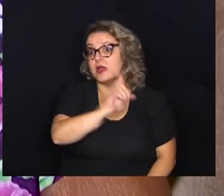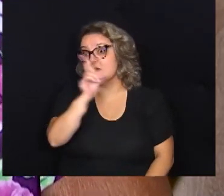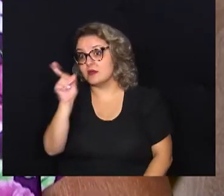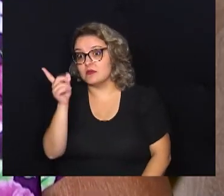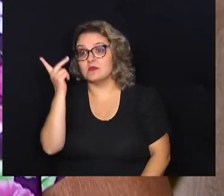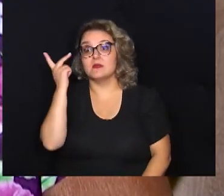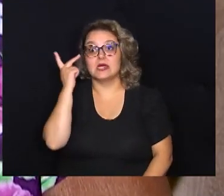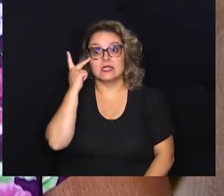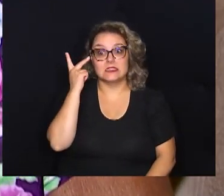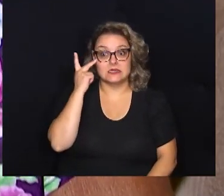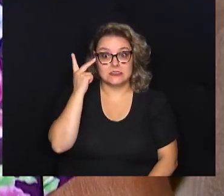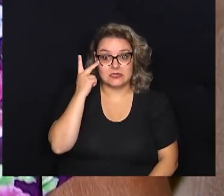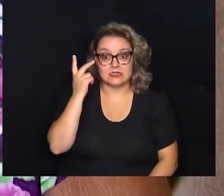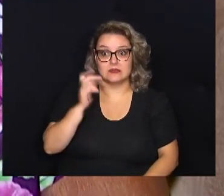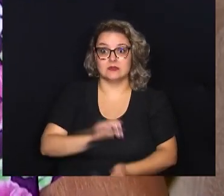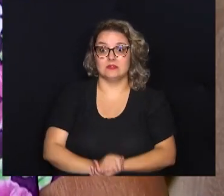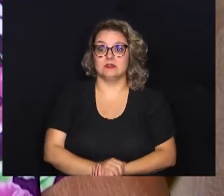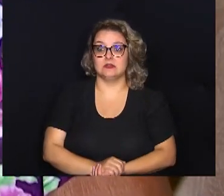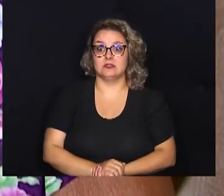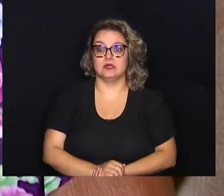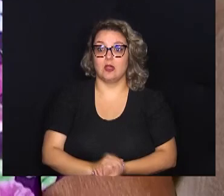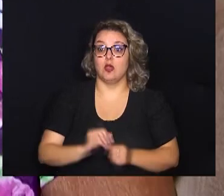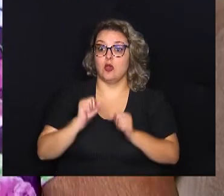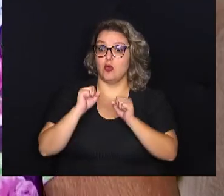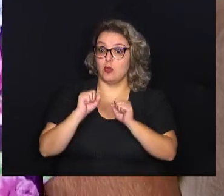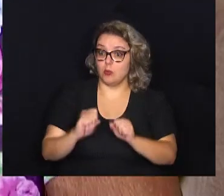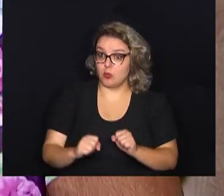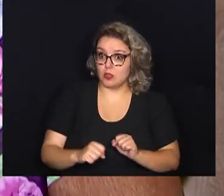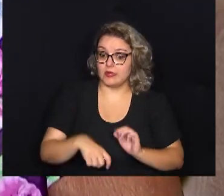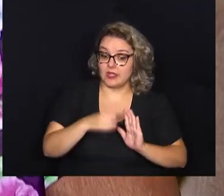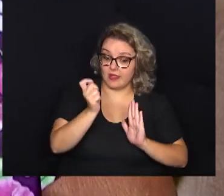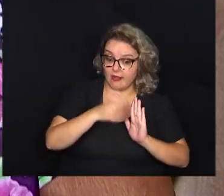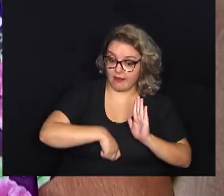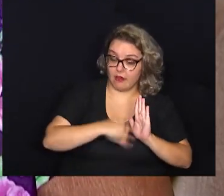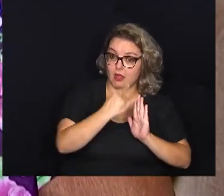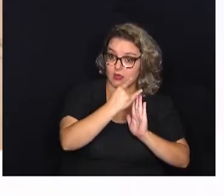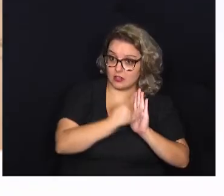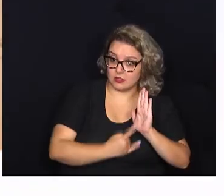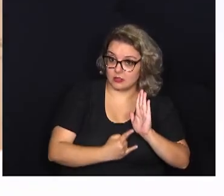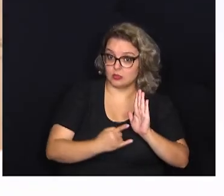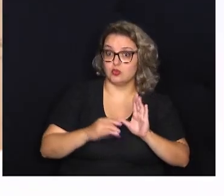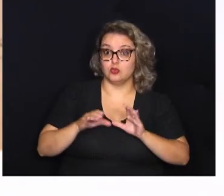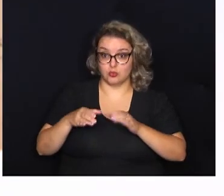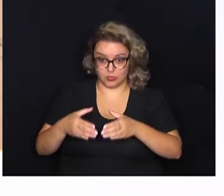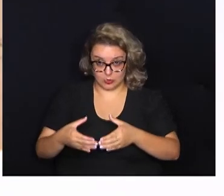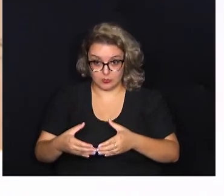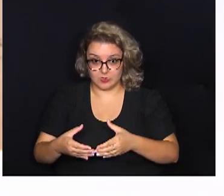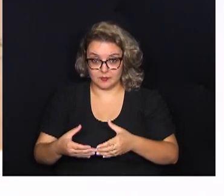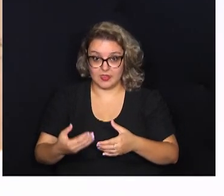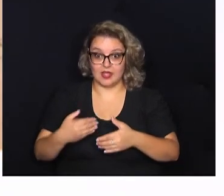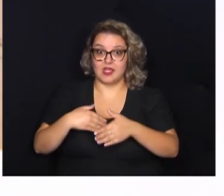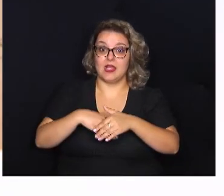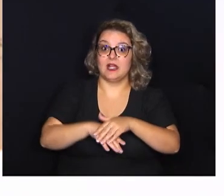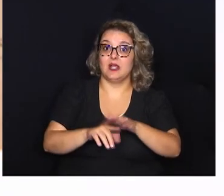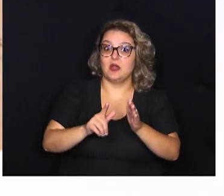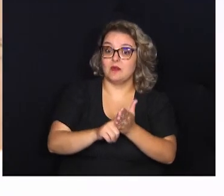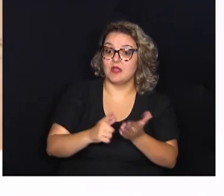Paulo para poder tirar a escritura daquele clube. Ela guarda um jornal